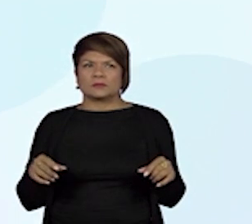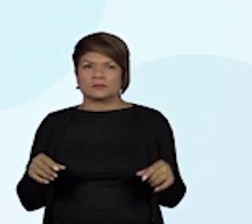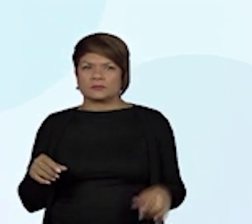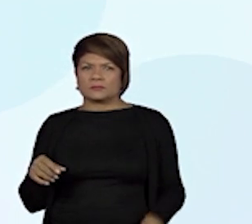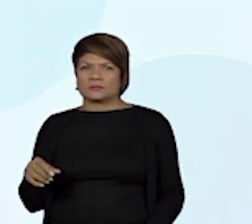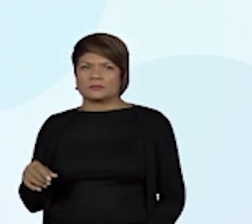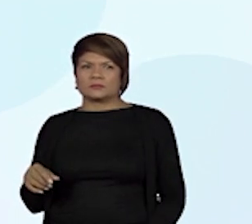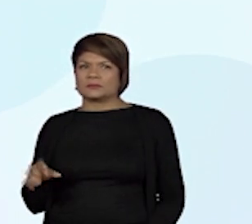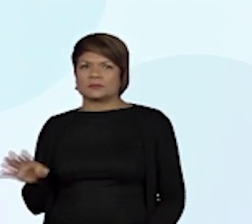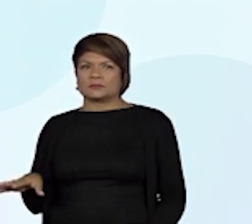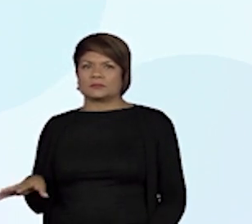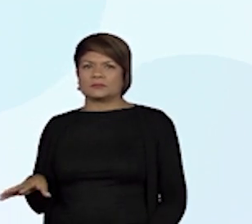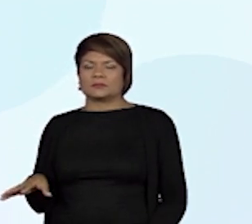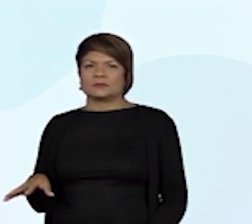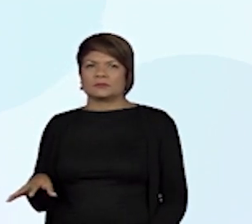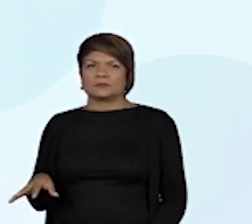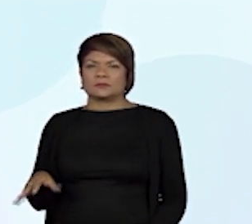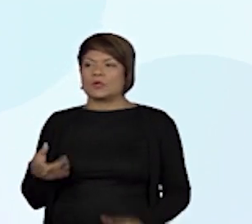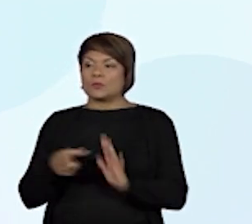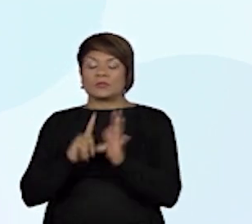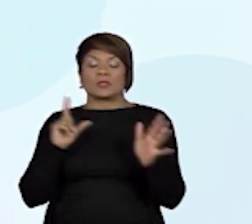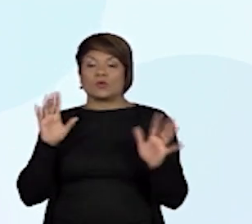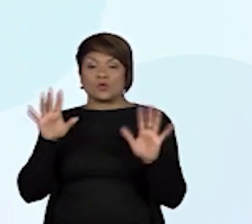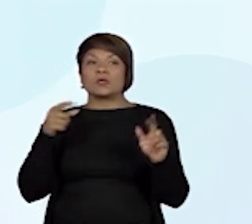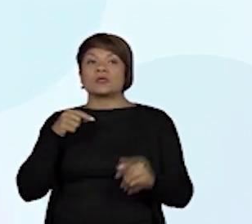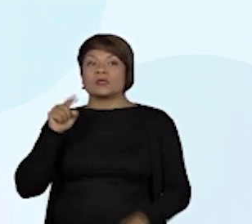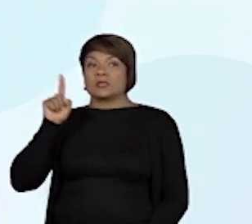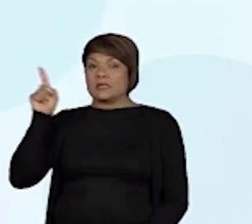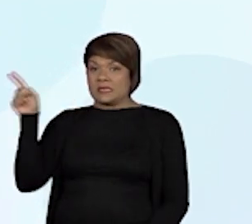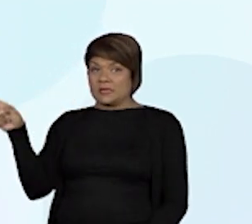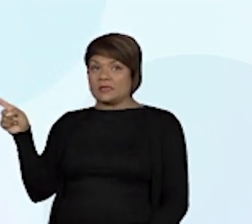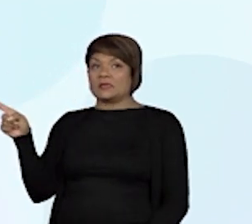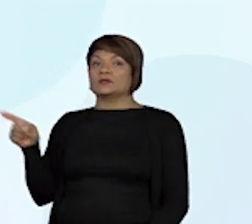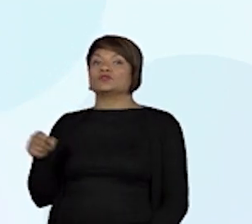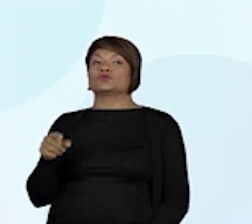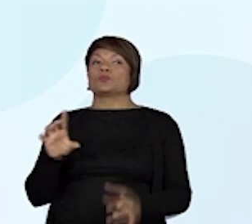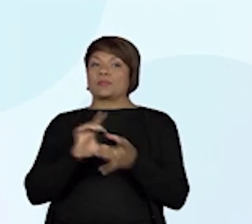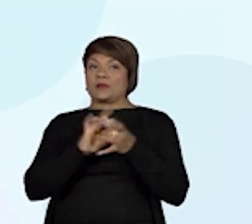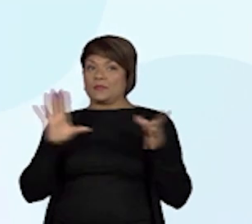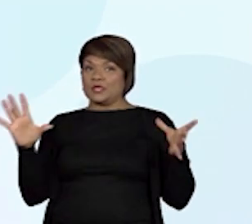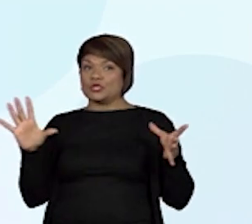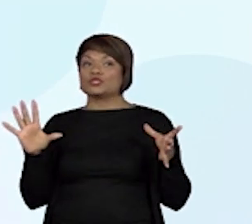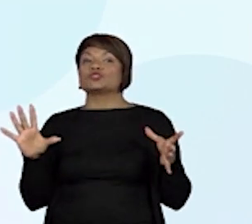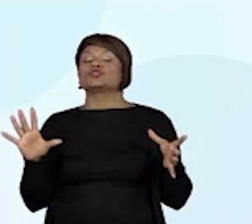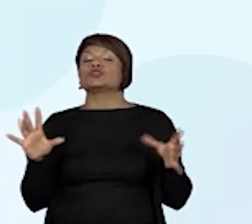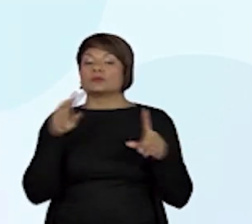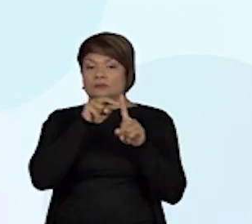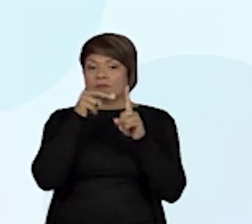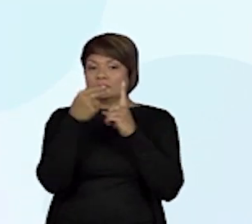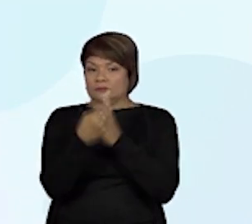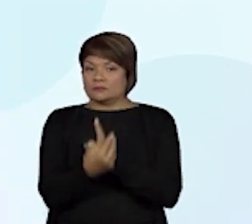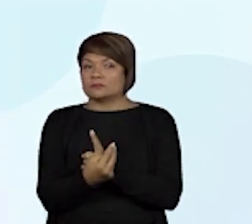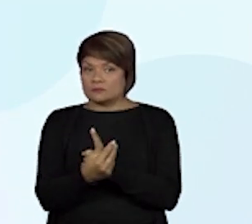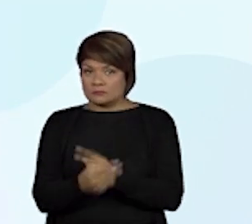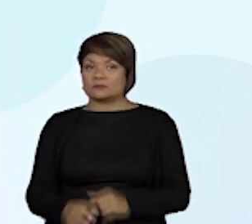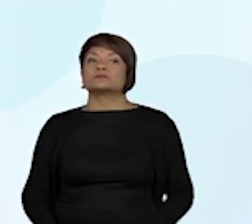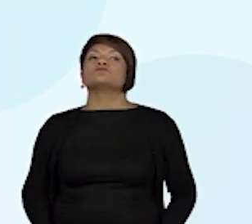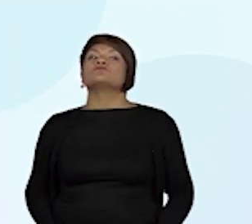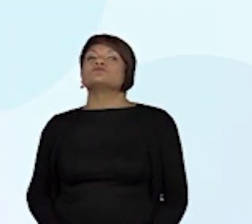Permitindo? Não. Isso. É o anterior. Isso permite que o leitor ou o público veja o ponto de vista. Paramos lá.